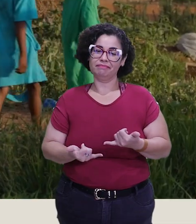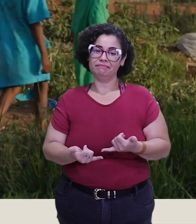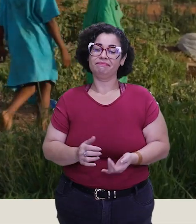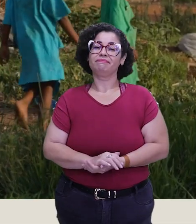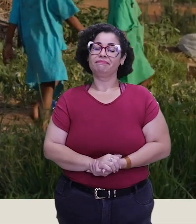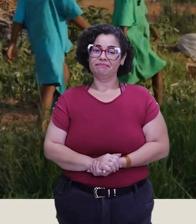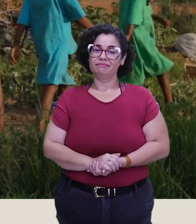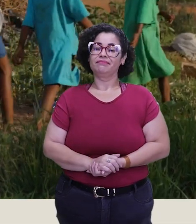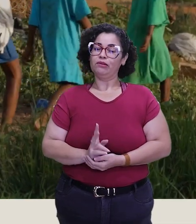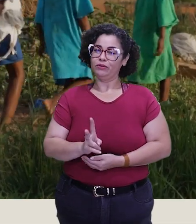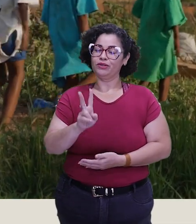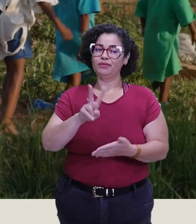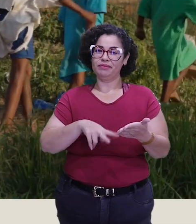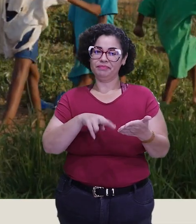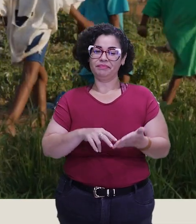Vamos seguir a leitura.